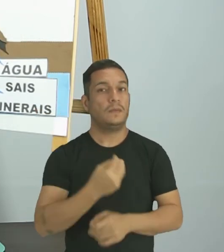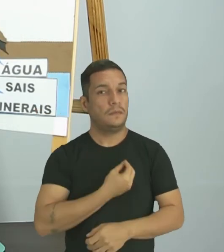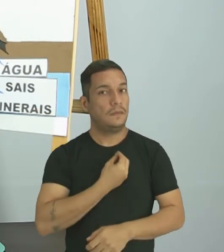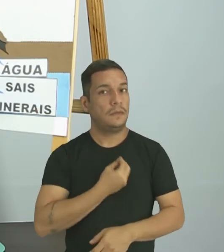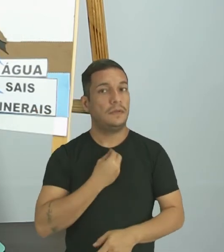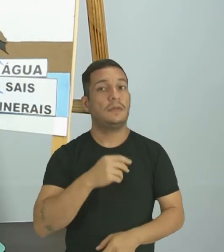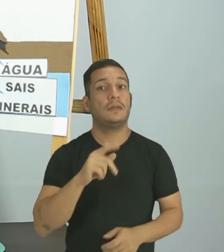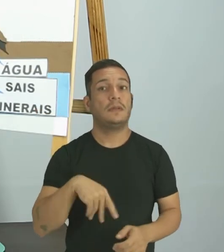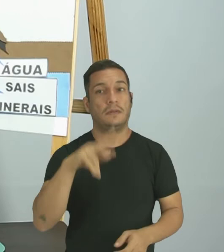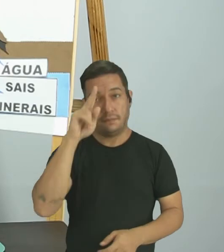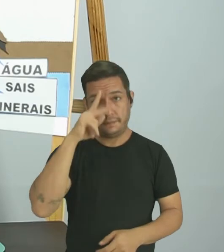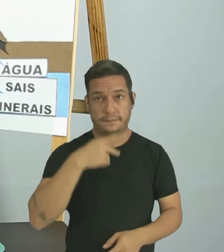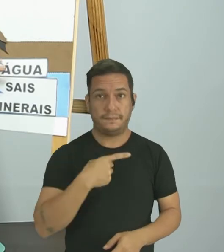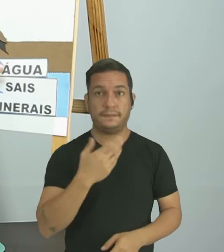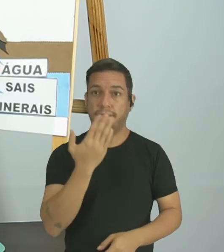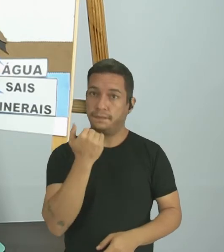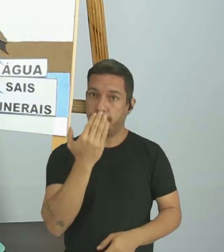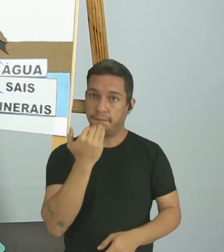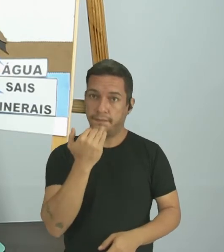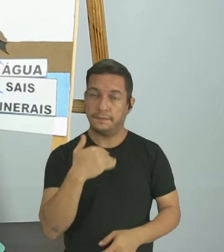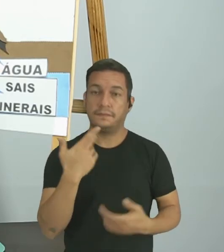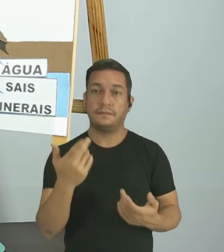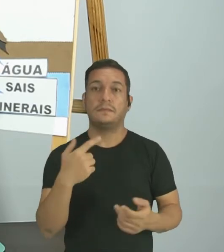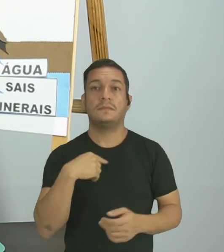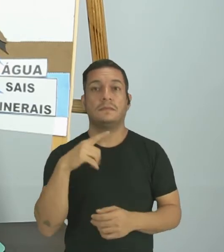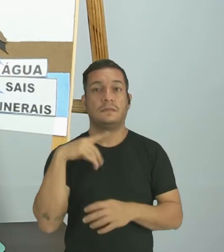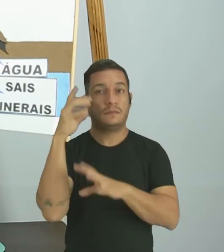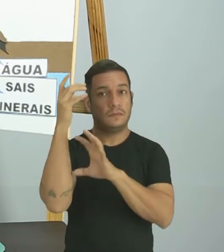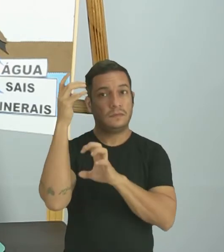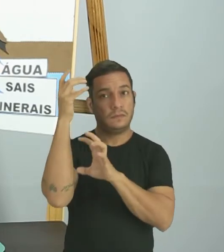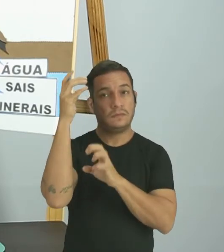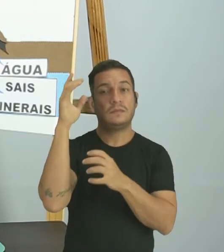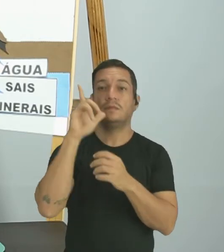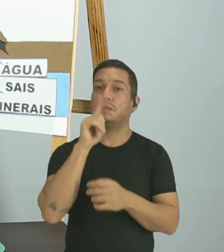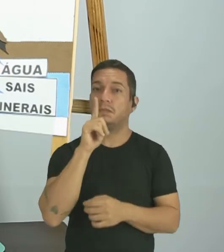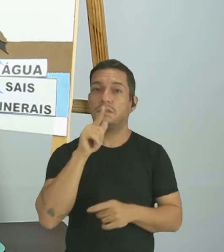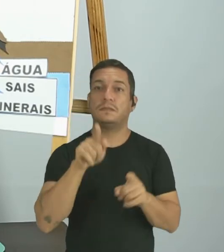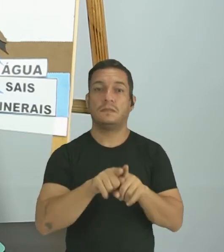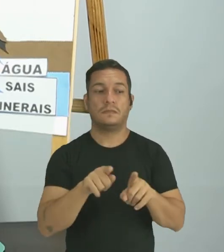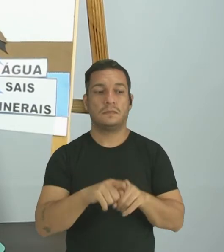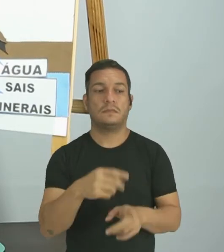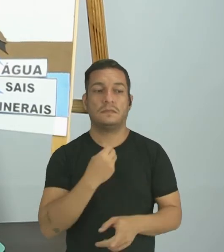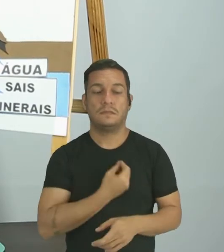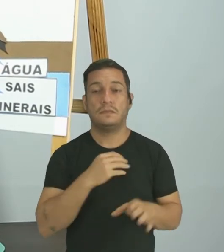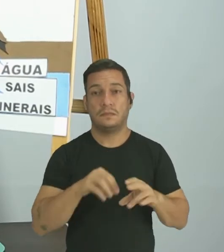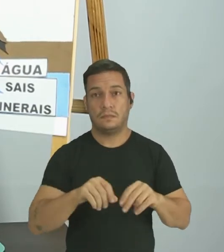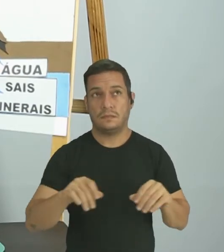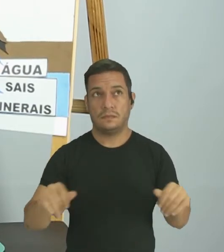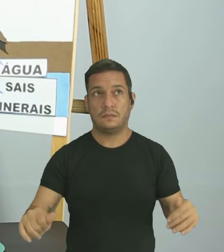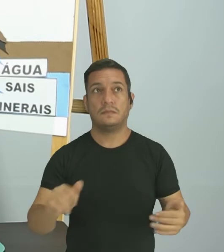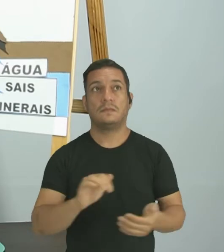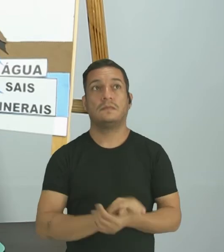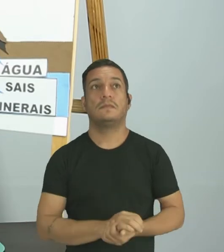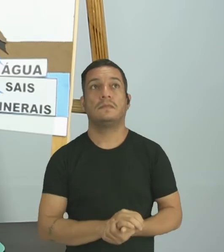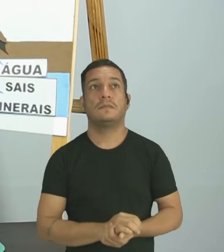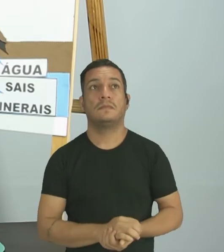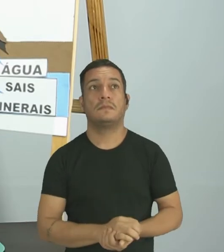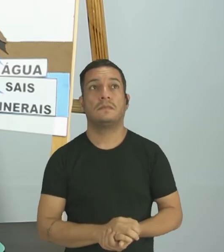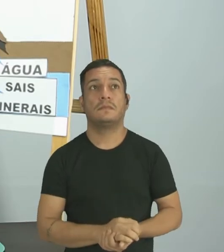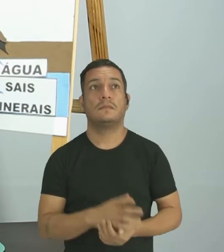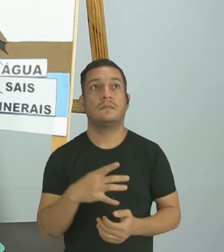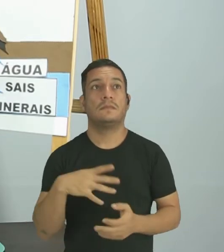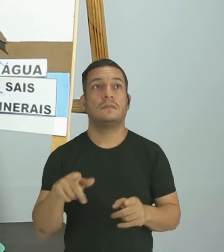que produz o seu próprio alimento. Então, ela tomou água, os sais minerais existentes no solo, e aí